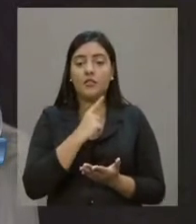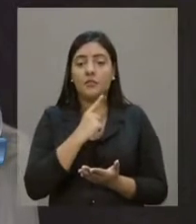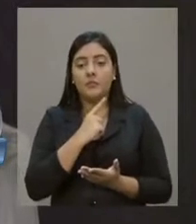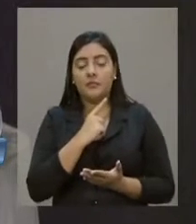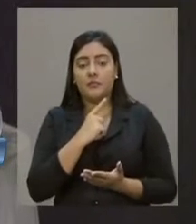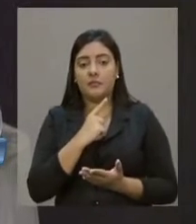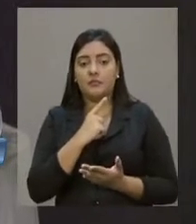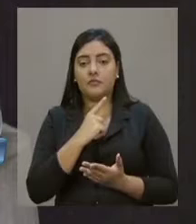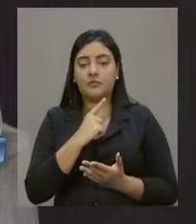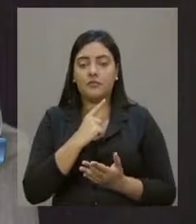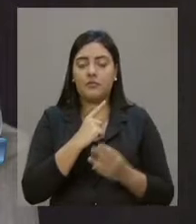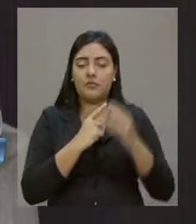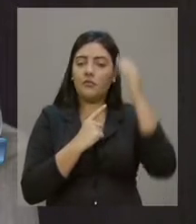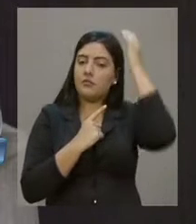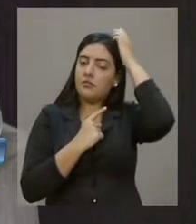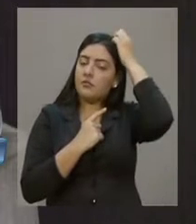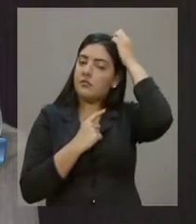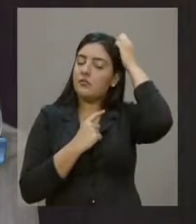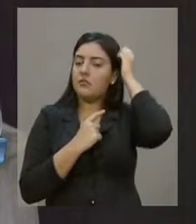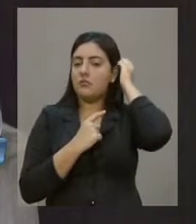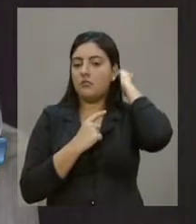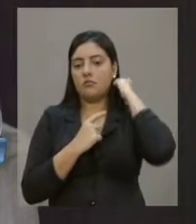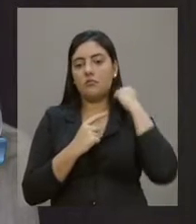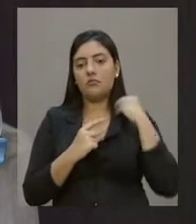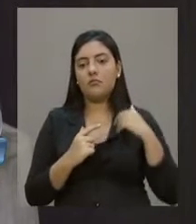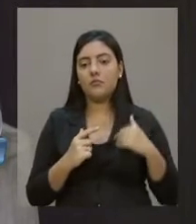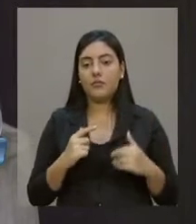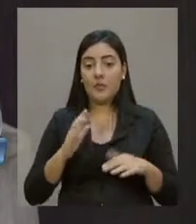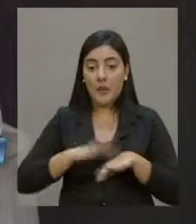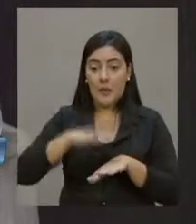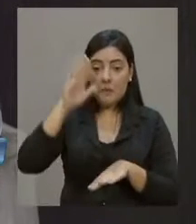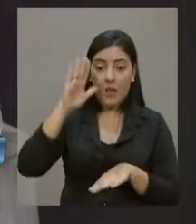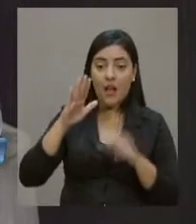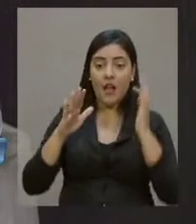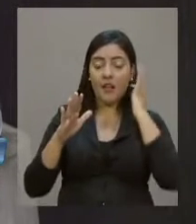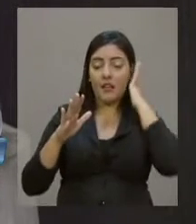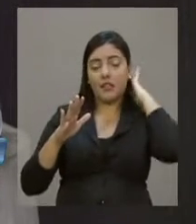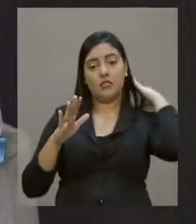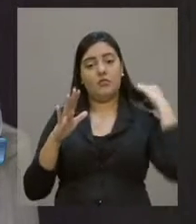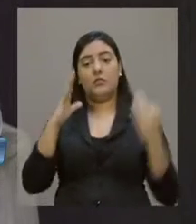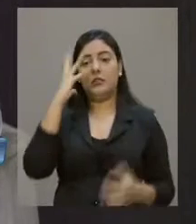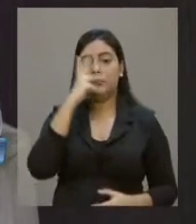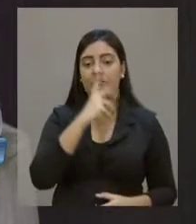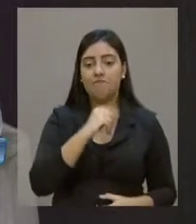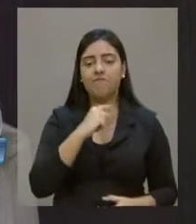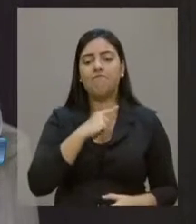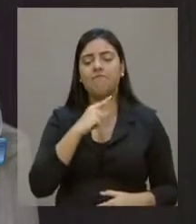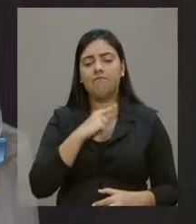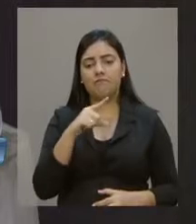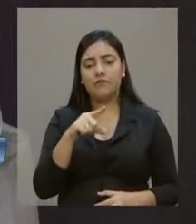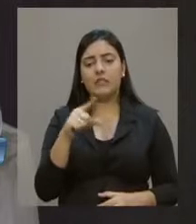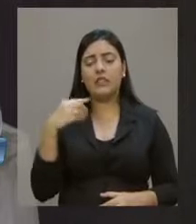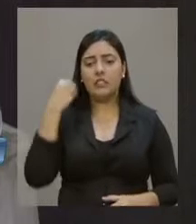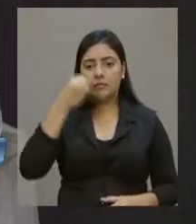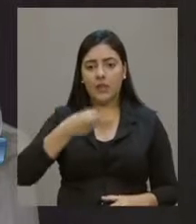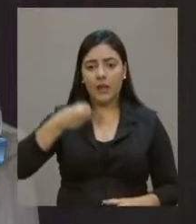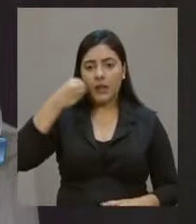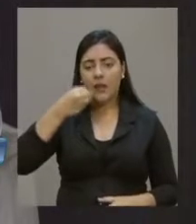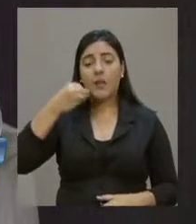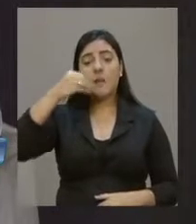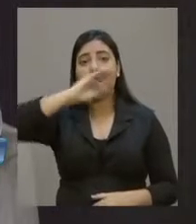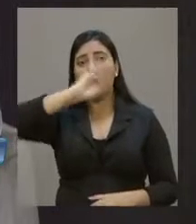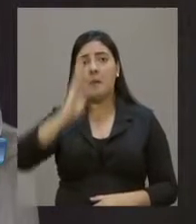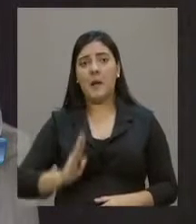na sua consigna, talvez uma das mais belas sínteses do saber